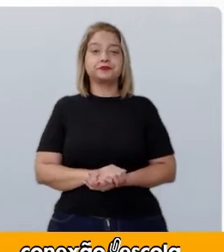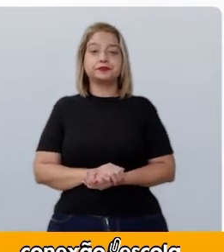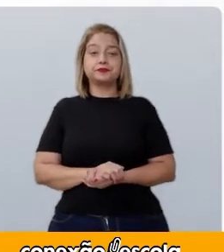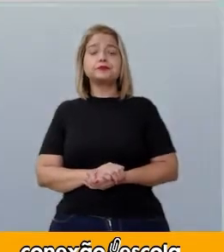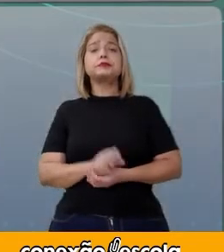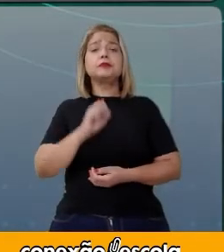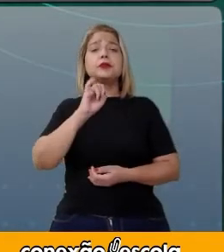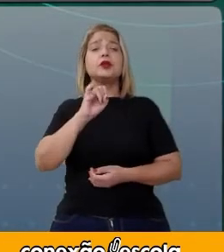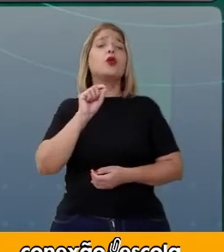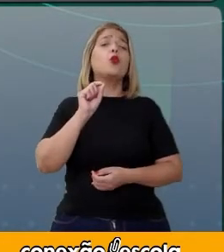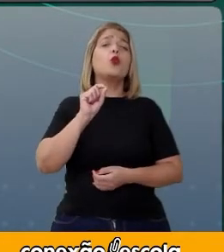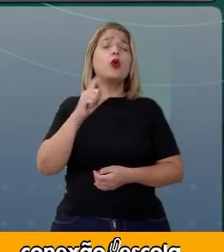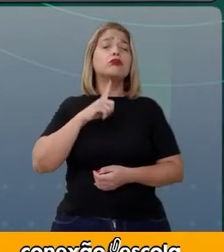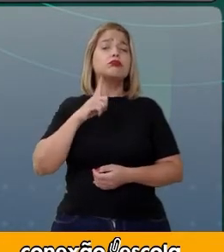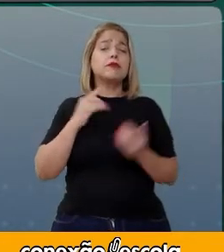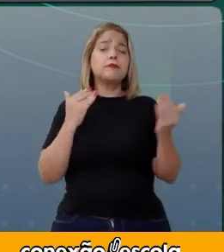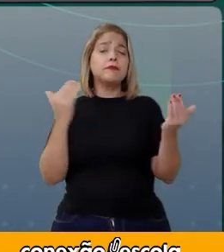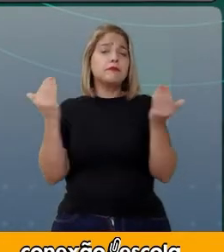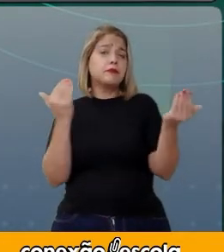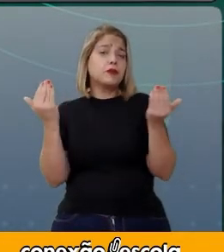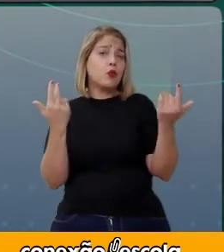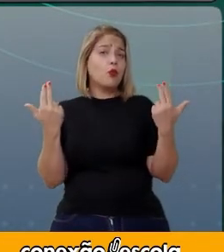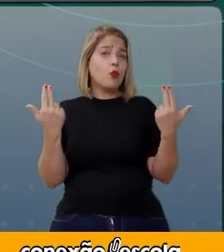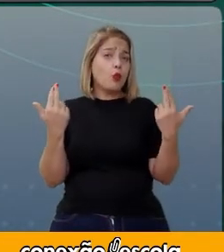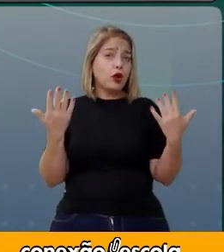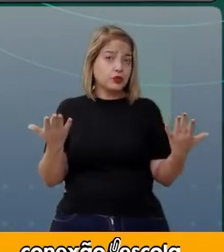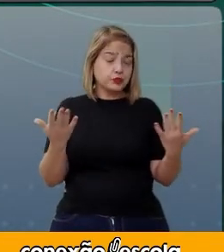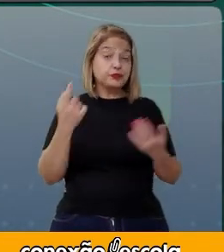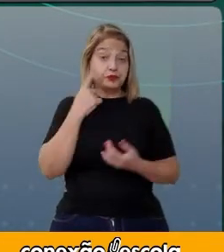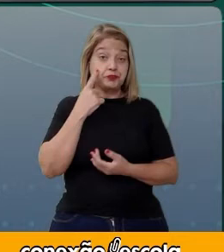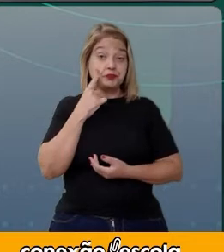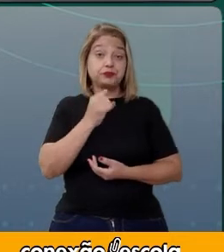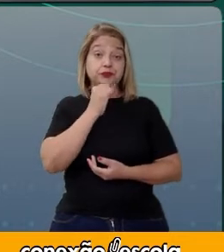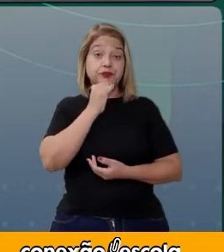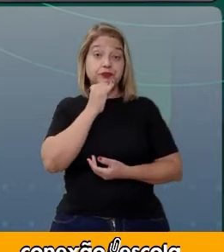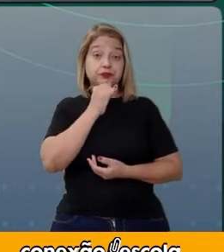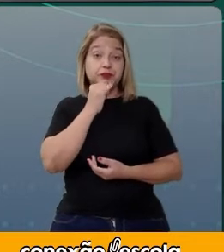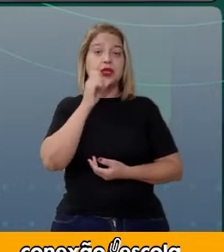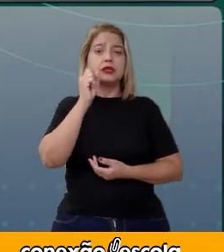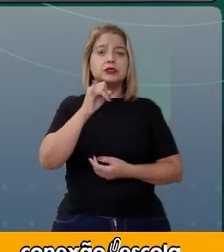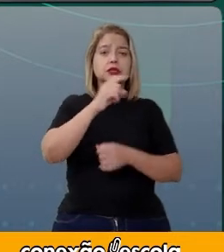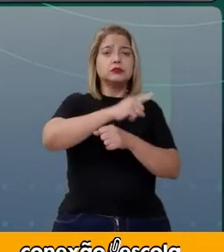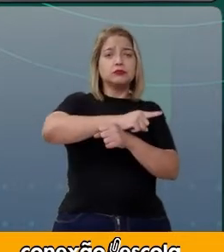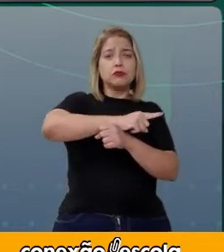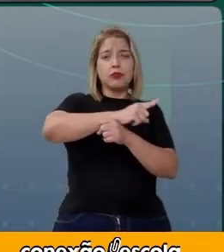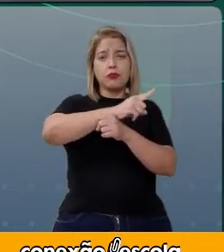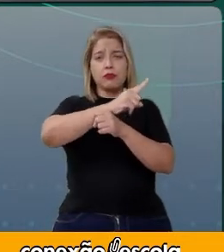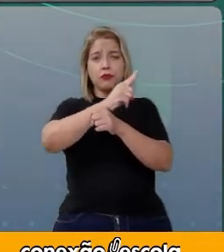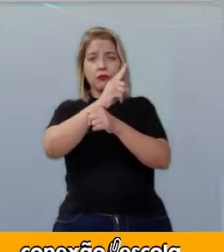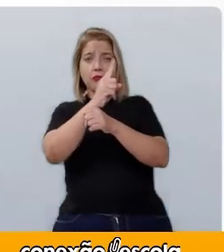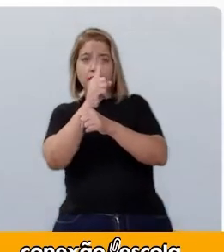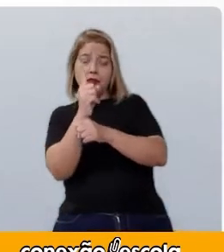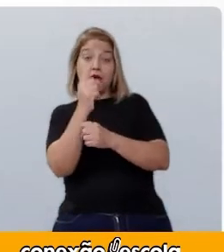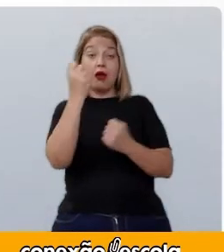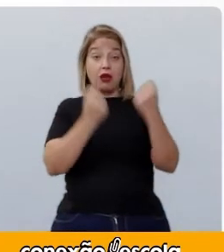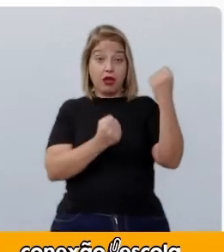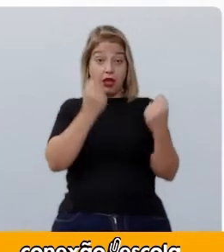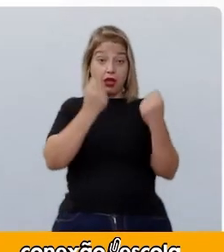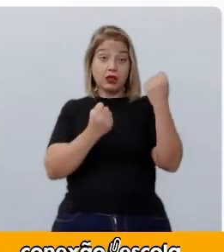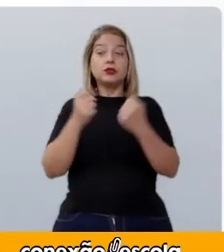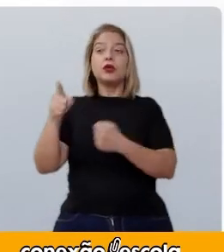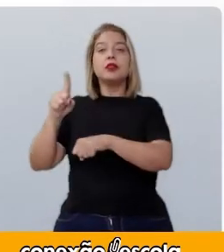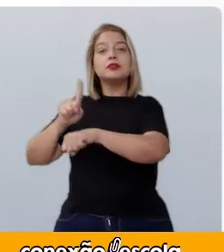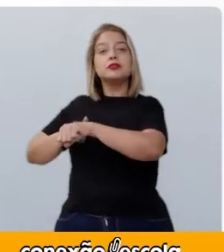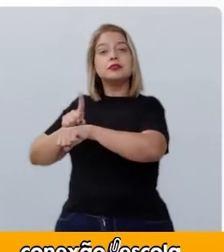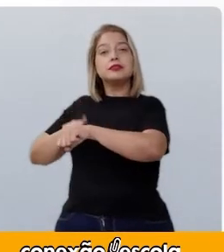Quando duas grandezas são proporcionais? Por exemplo, a velocidade de um automóvel e o